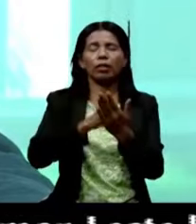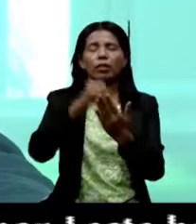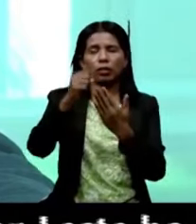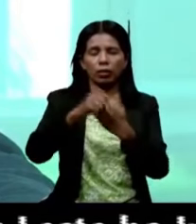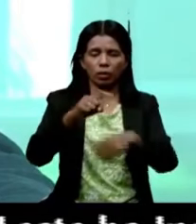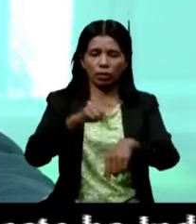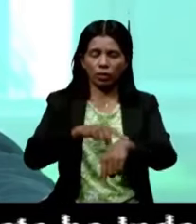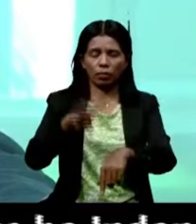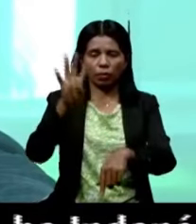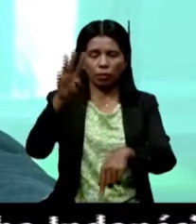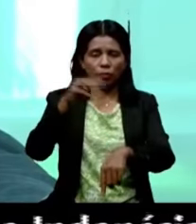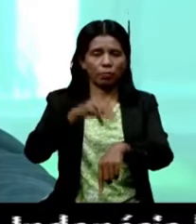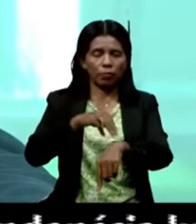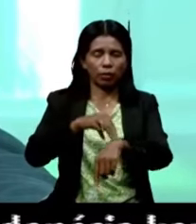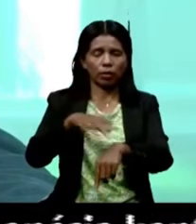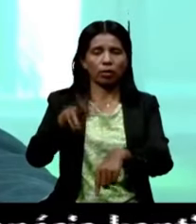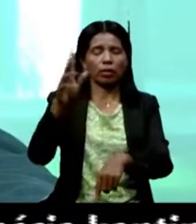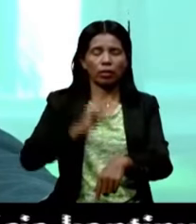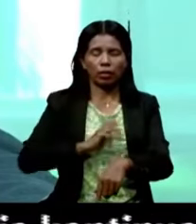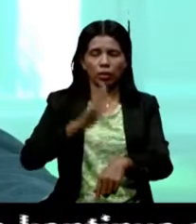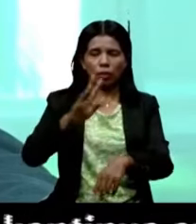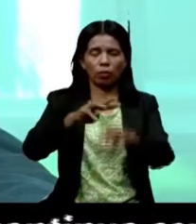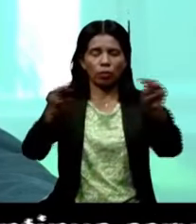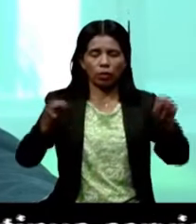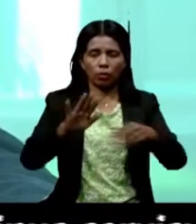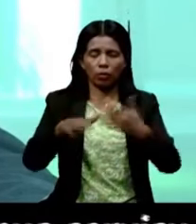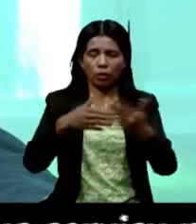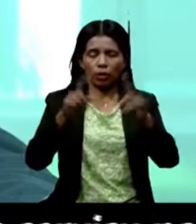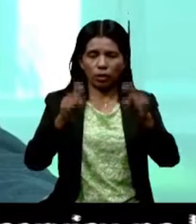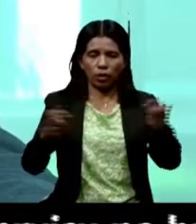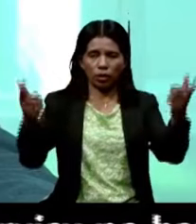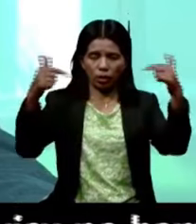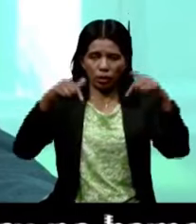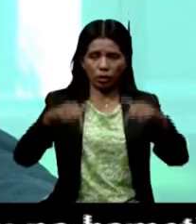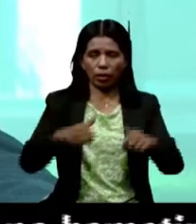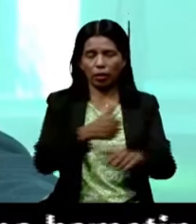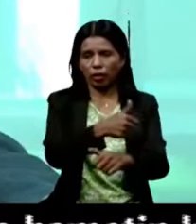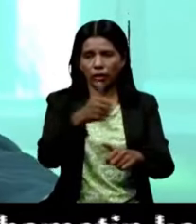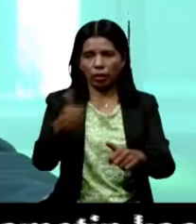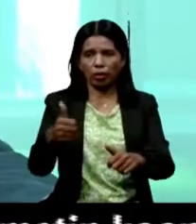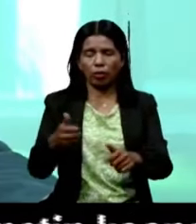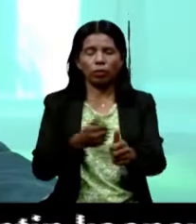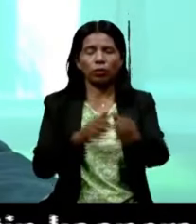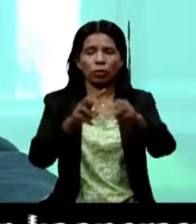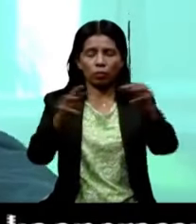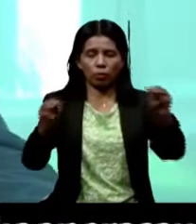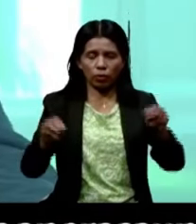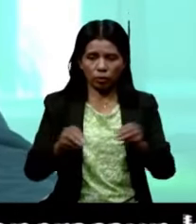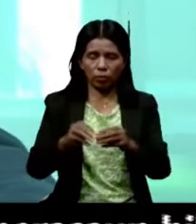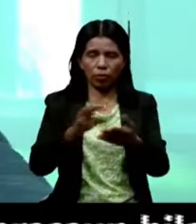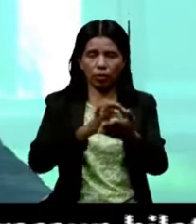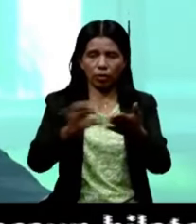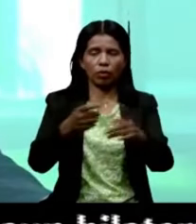corra a tobalo no Missa Tastolo. Município Sira tem que mai ida tuir ni município se registro o